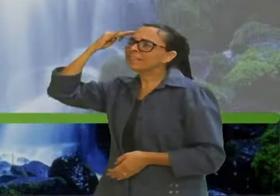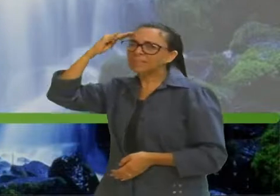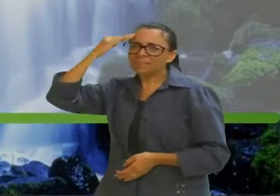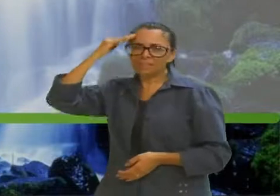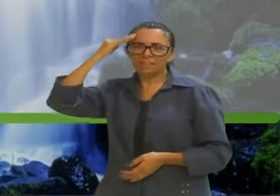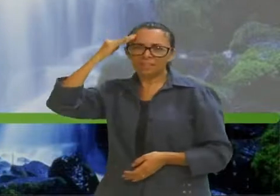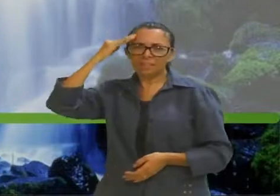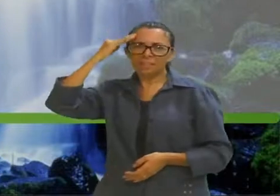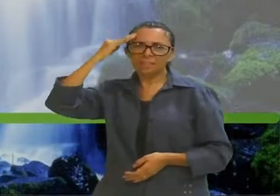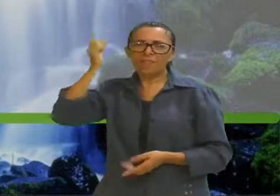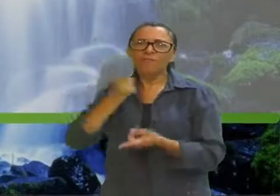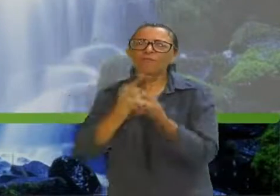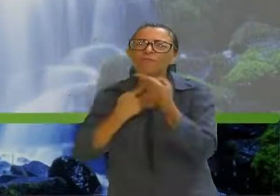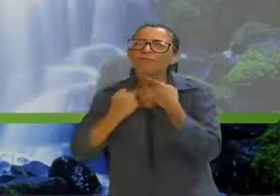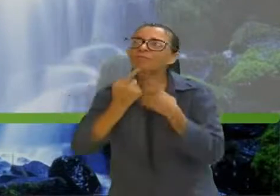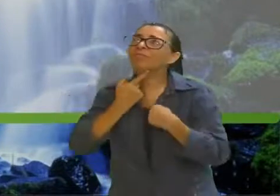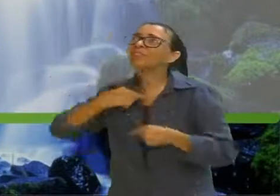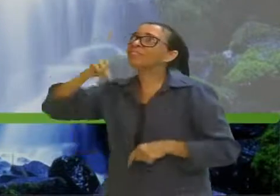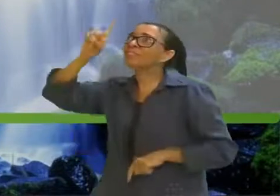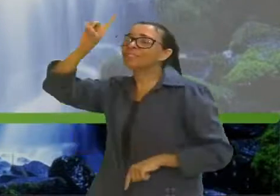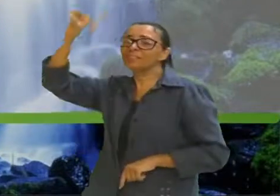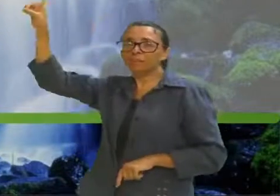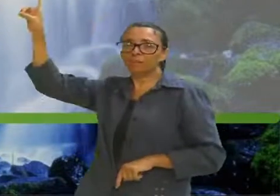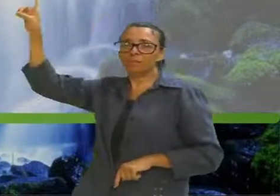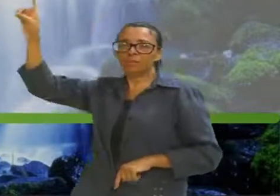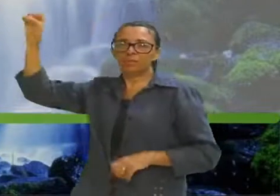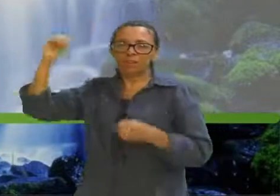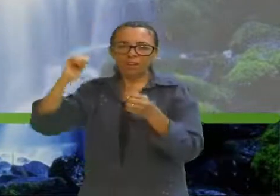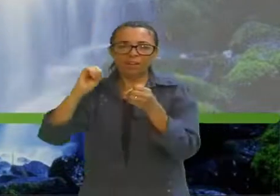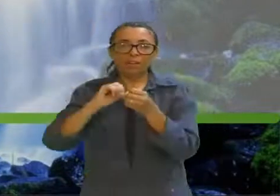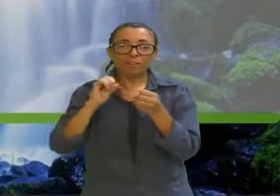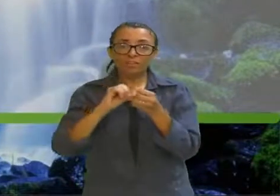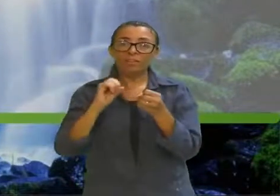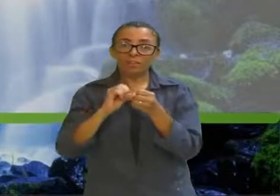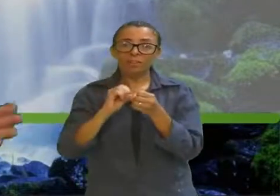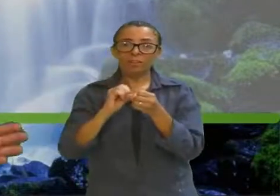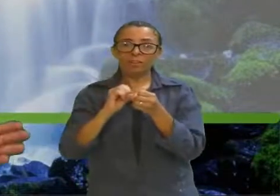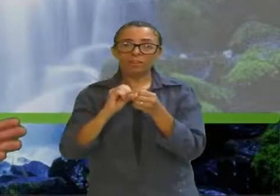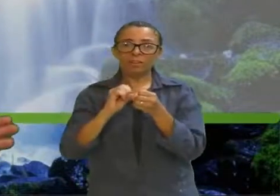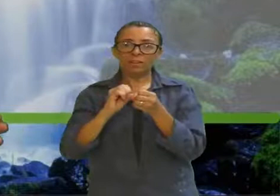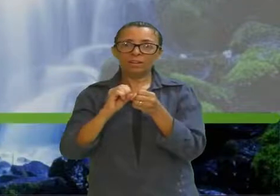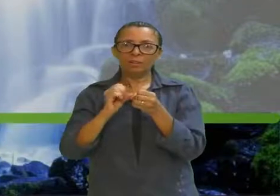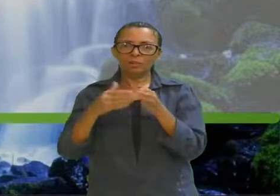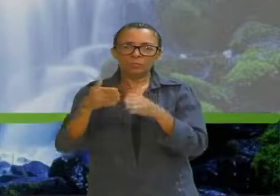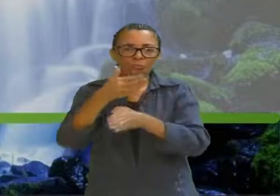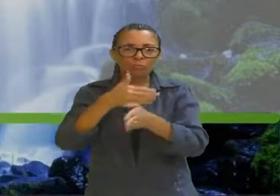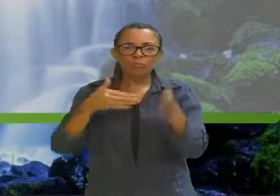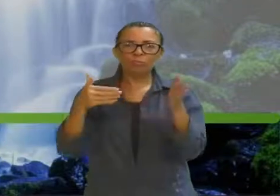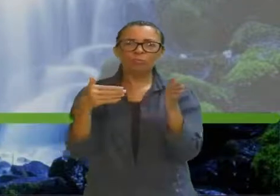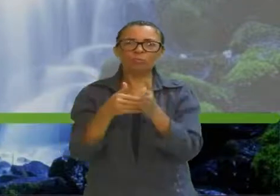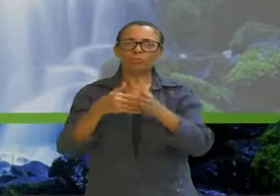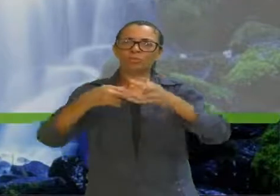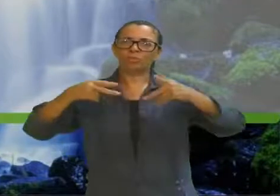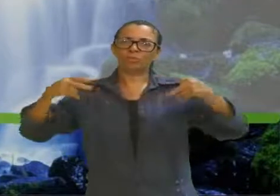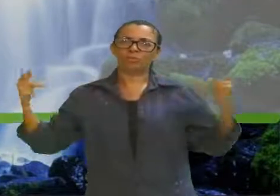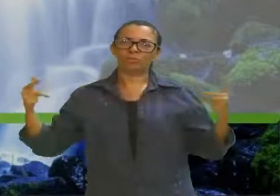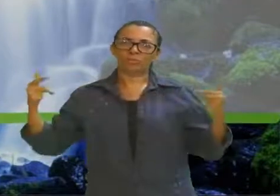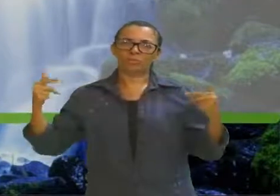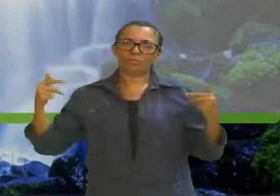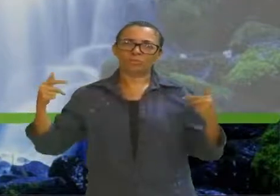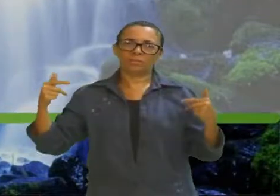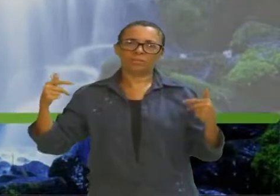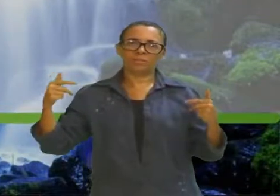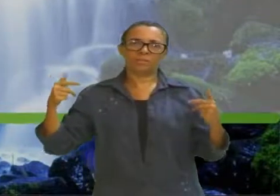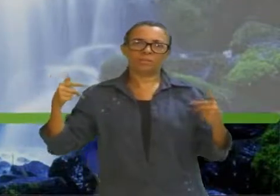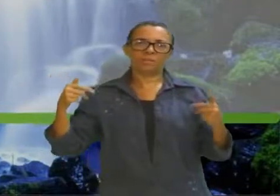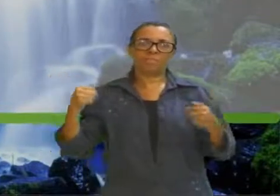morta, ineficaz. Se eu digo que eu tenho fé e eu caminho em